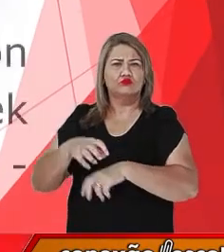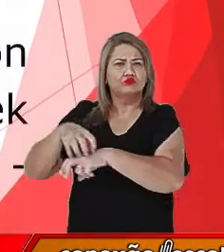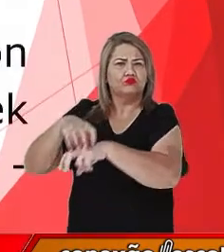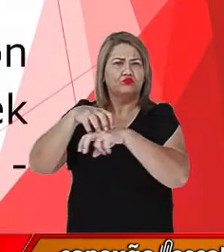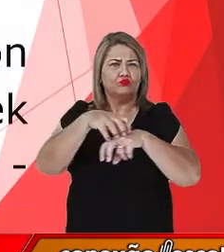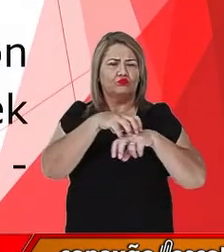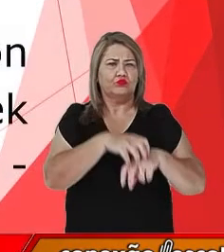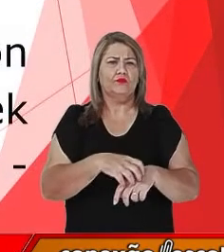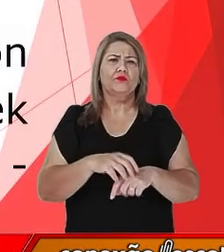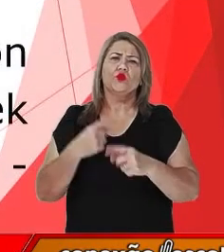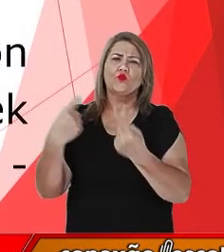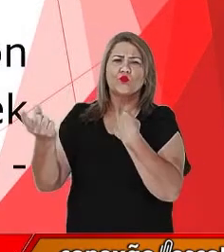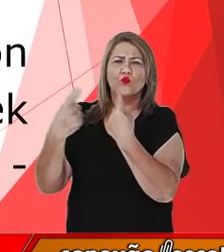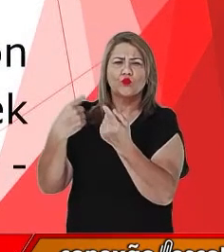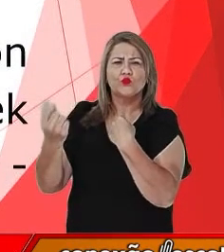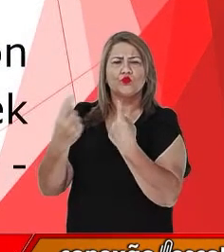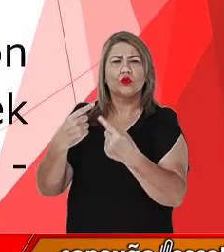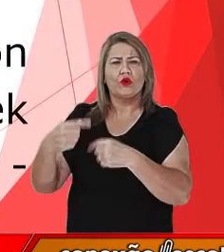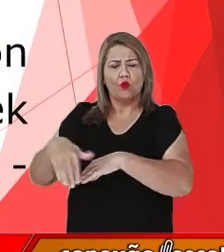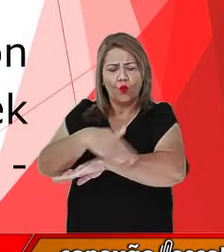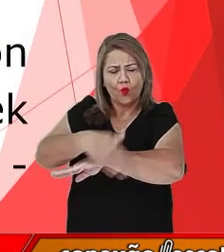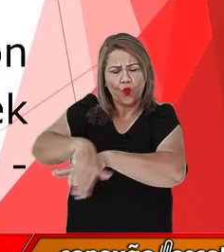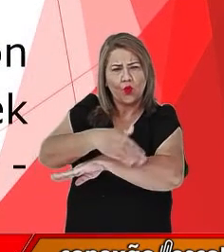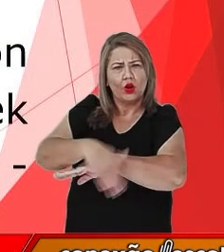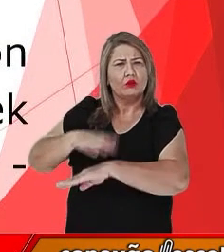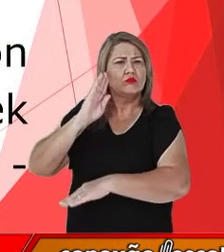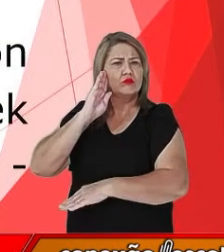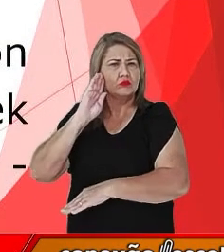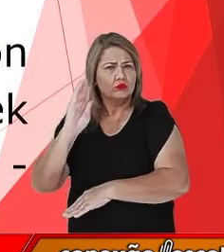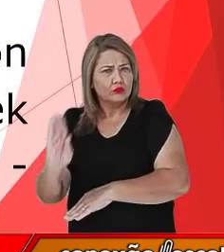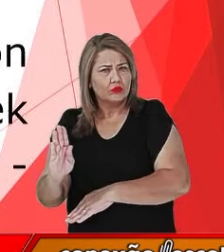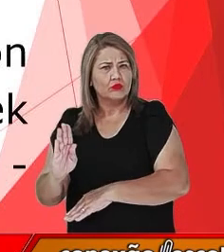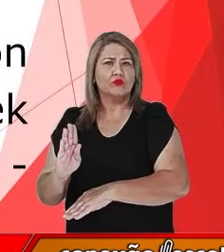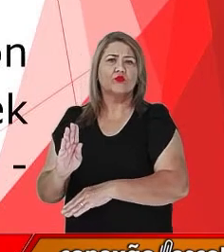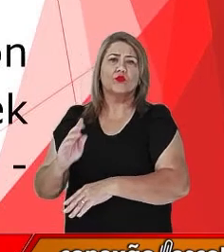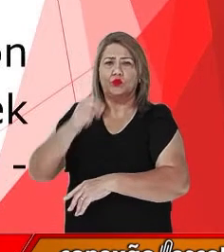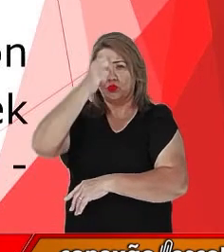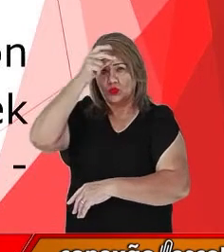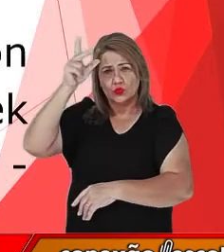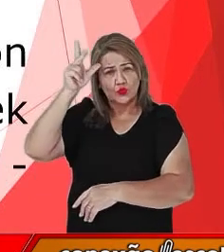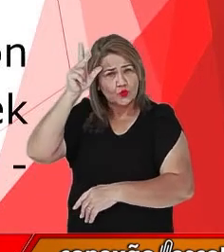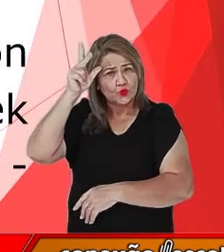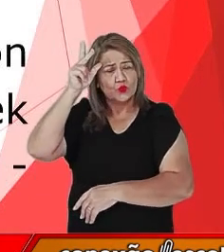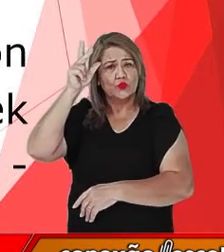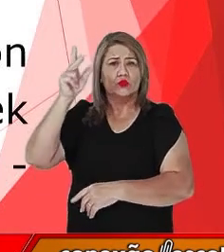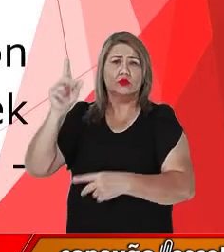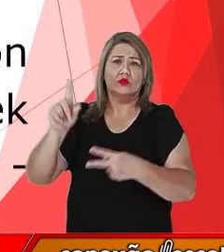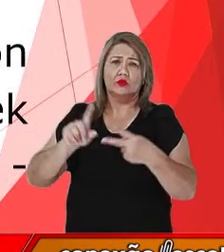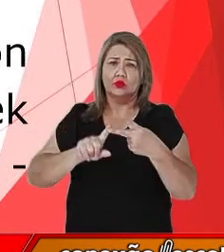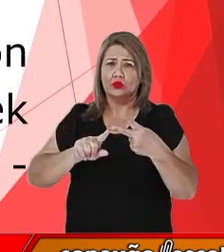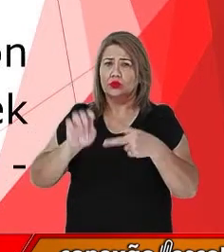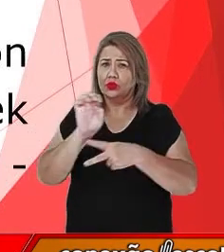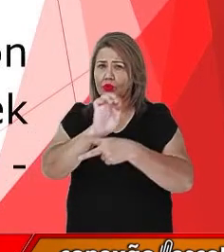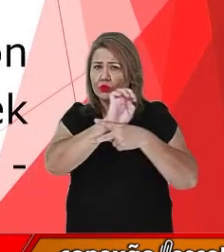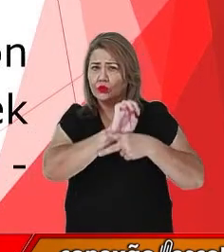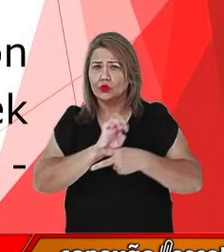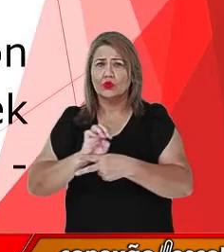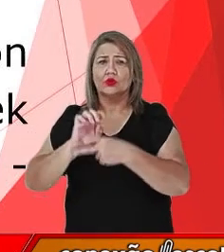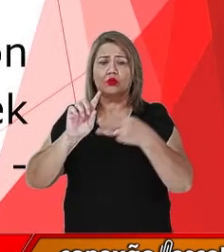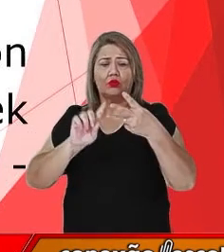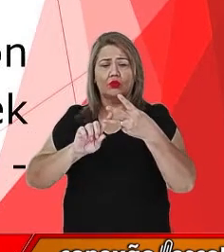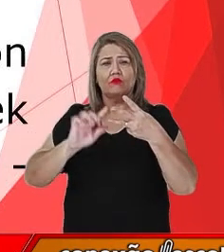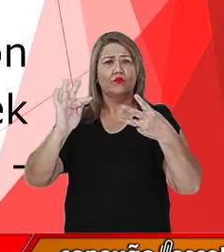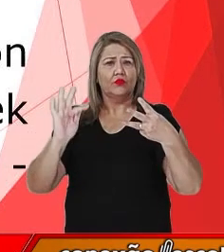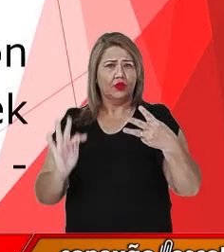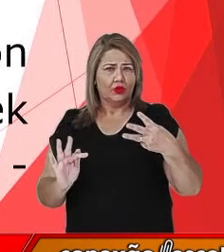rodoviário, ele é composto por vias municipais, estaduais e federais. Até ali o início